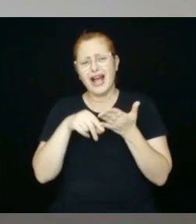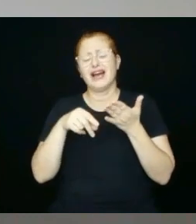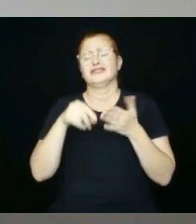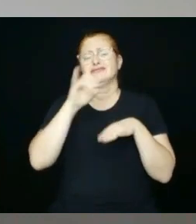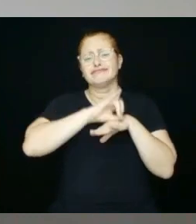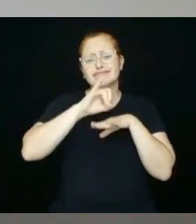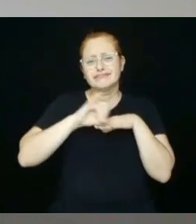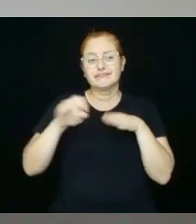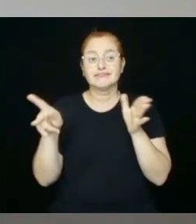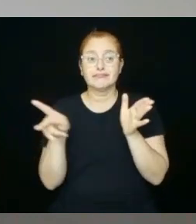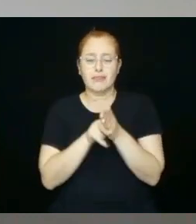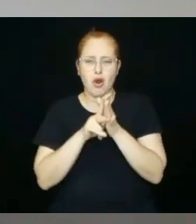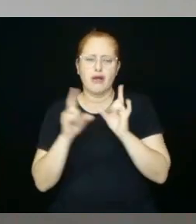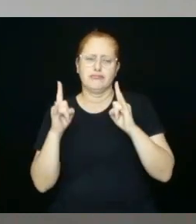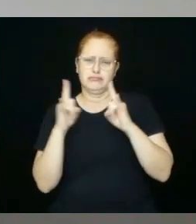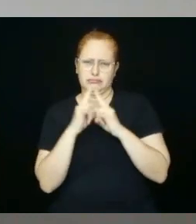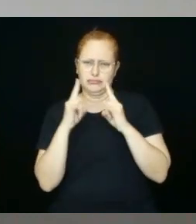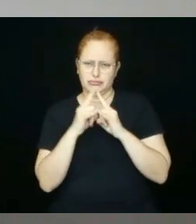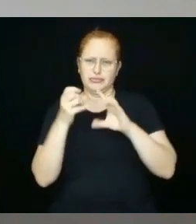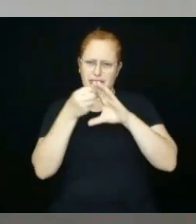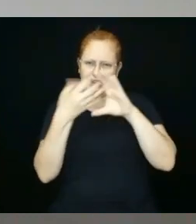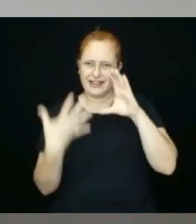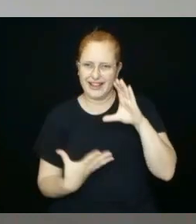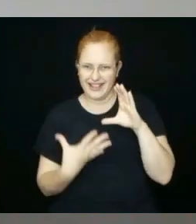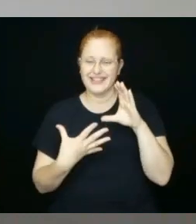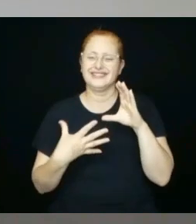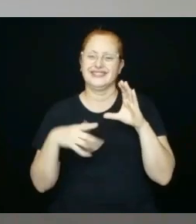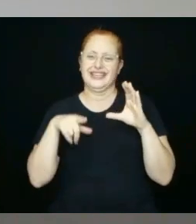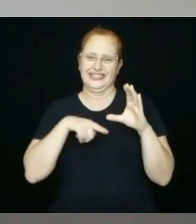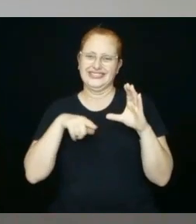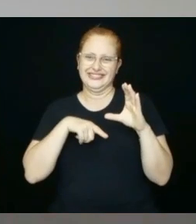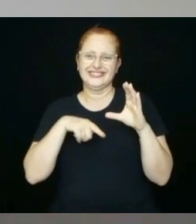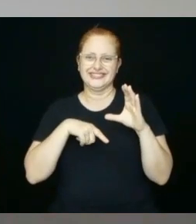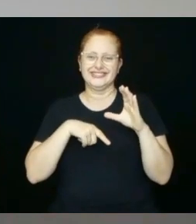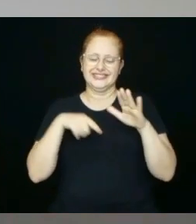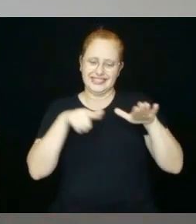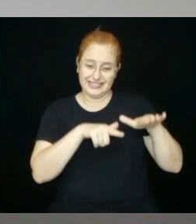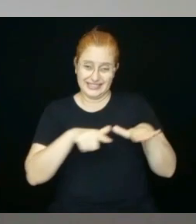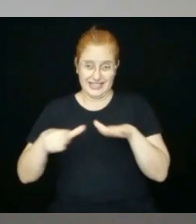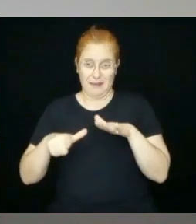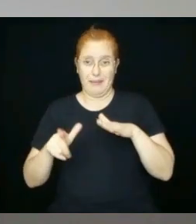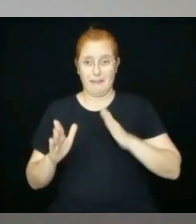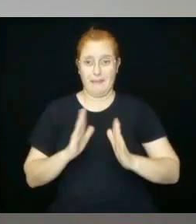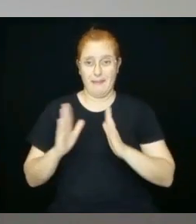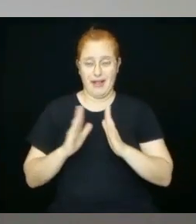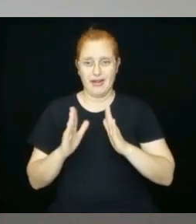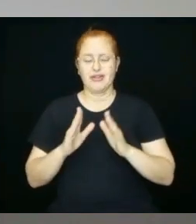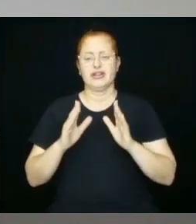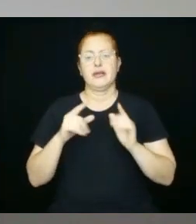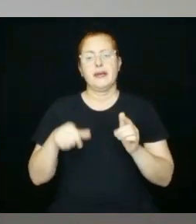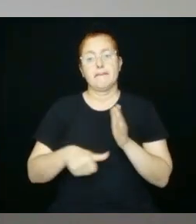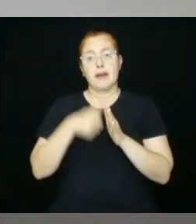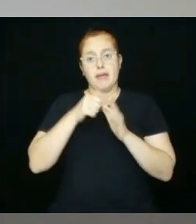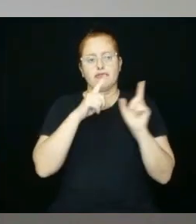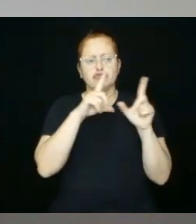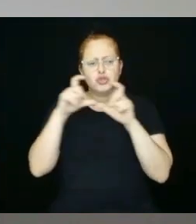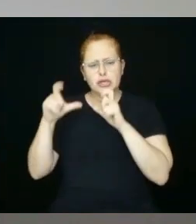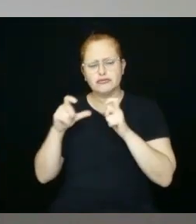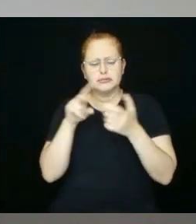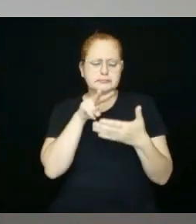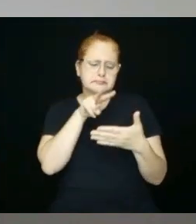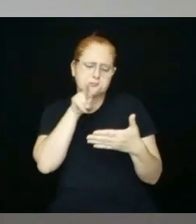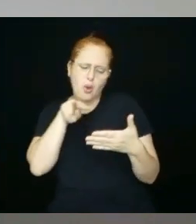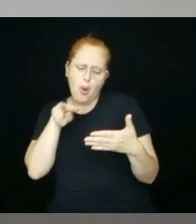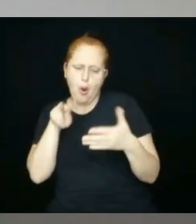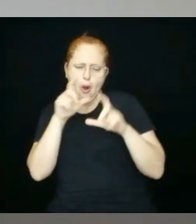elementos do próprio instituto, que enfim são essas coisas que estavam rodeando ele durante essa semana, coisas que ele veio antes e fotografou e ficou olhando para